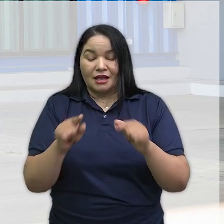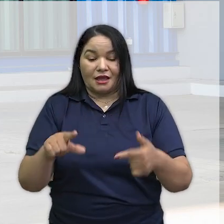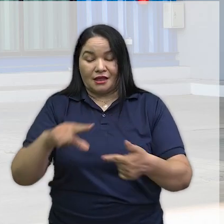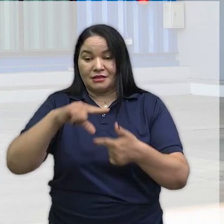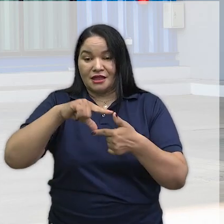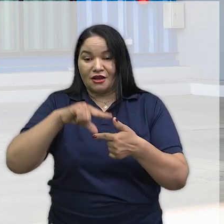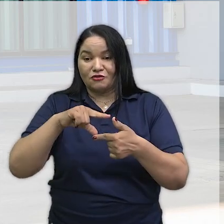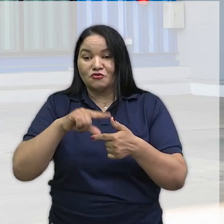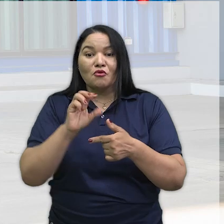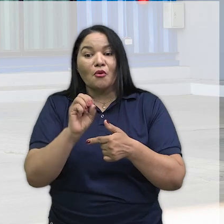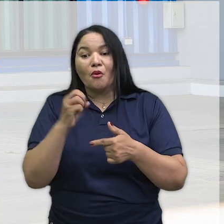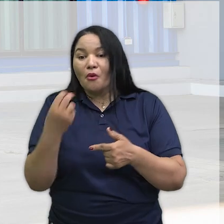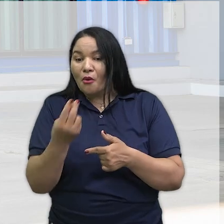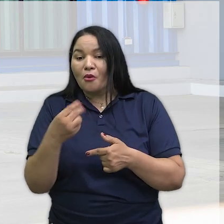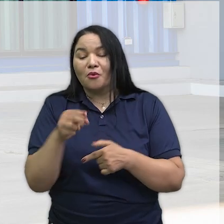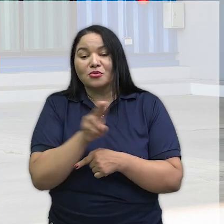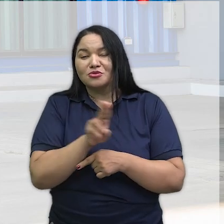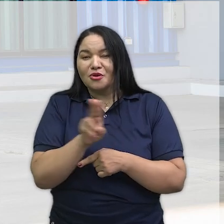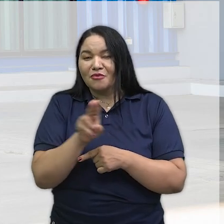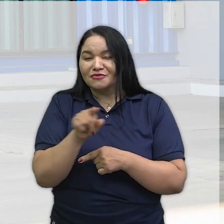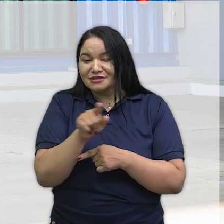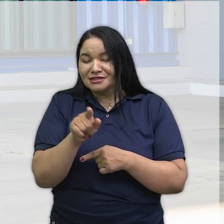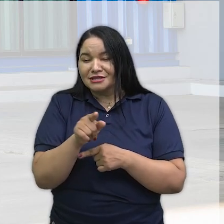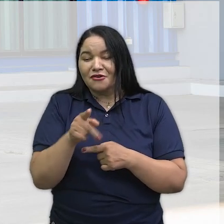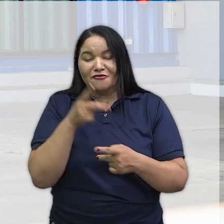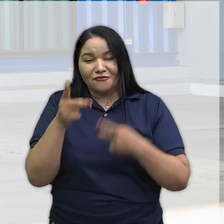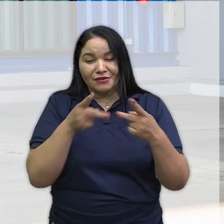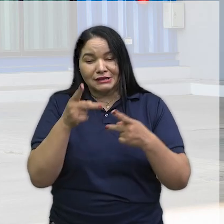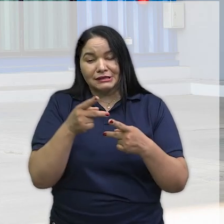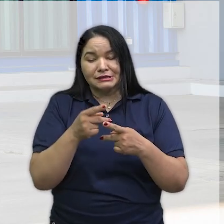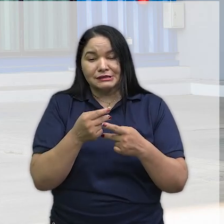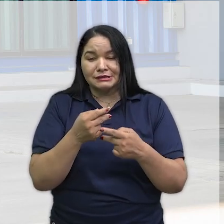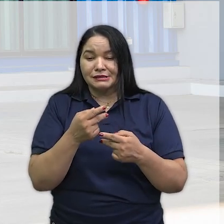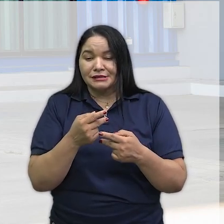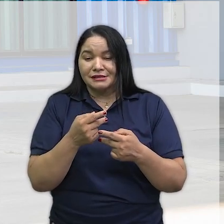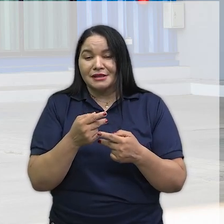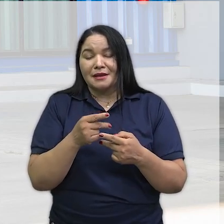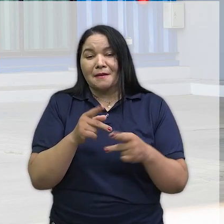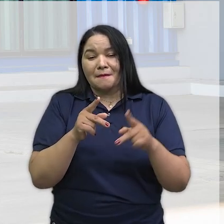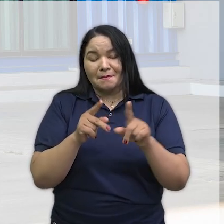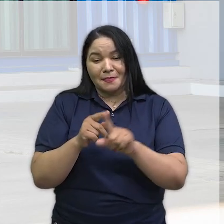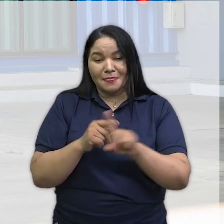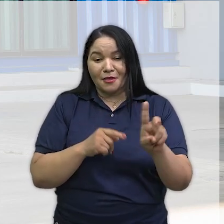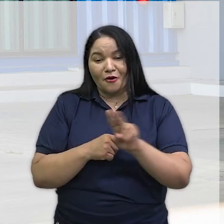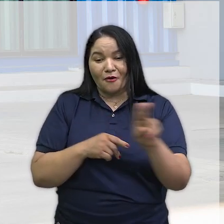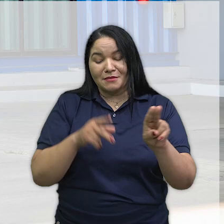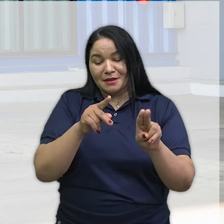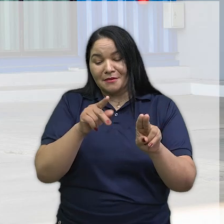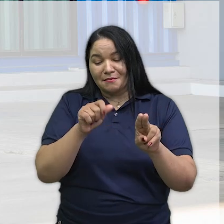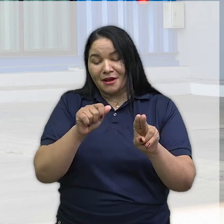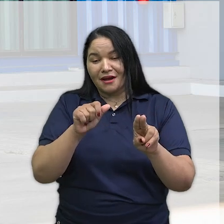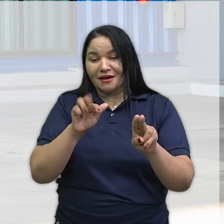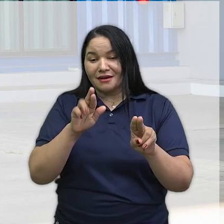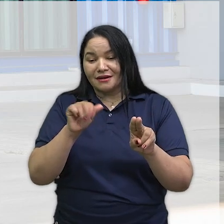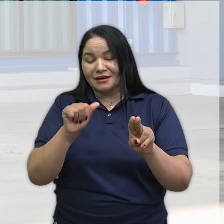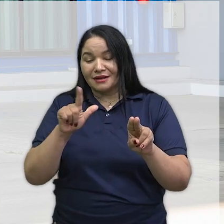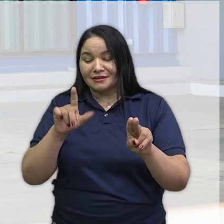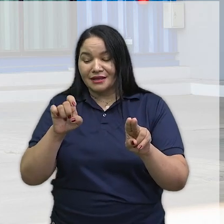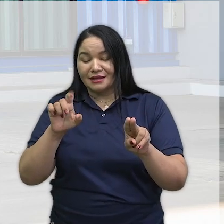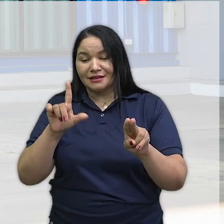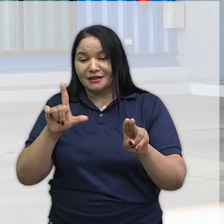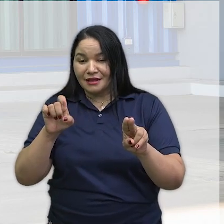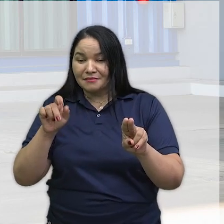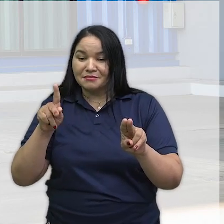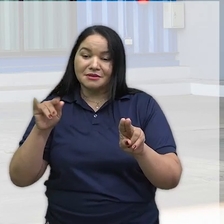demora a pronunciar quando criança, paralelepípedo. E qual é o volume dessas formas? É a mais simples